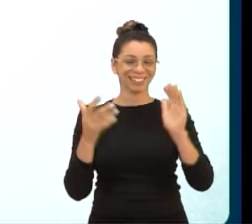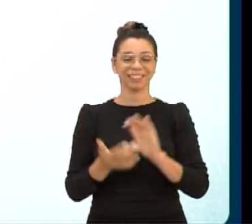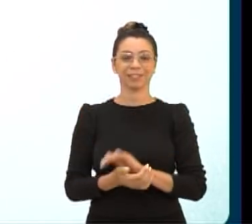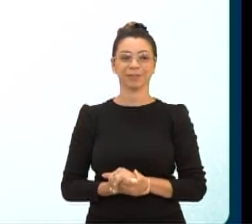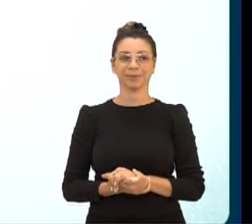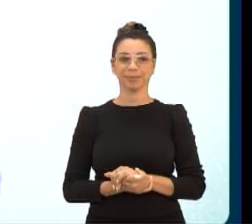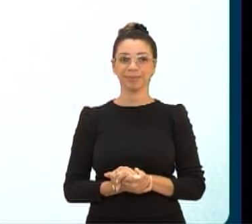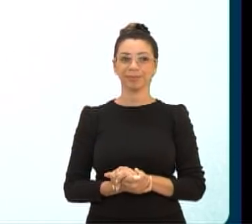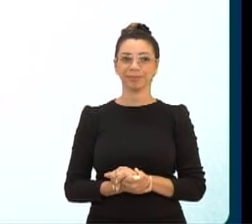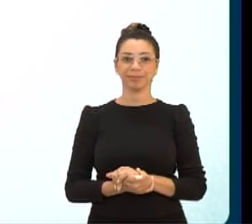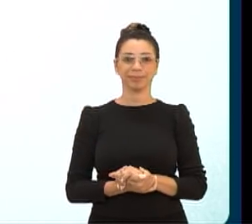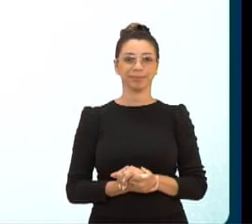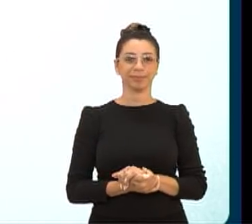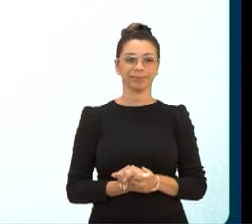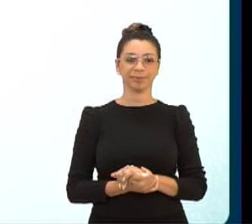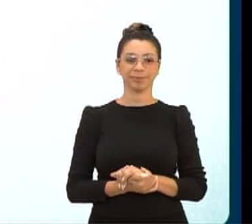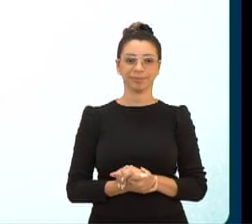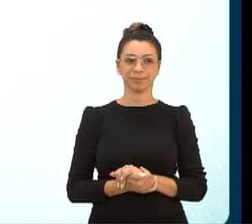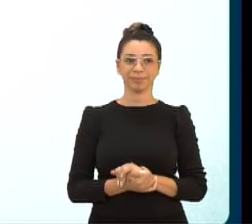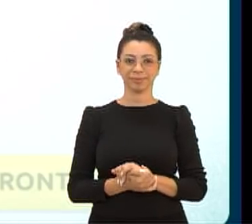ver quem acerta.